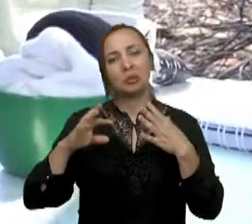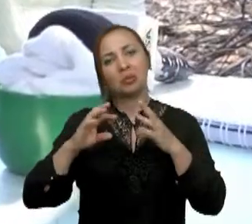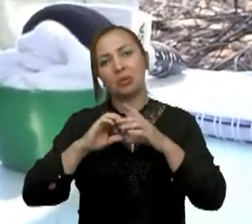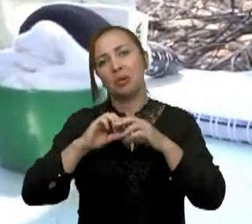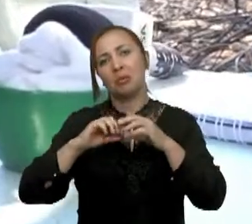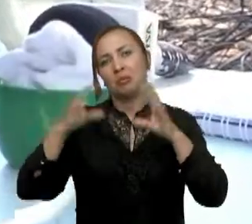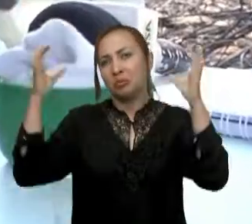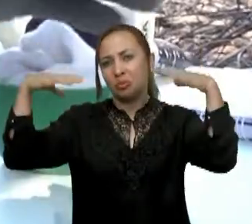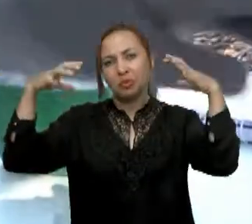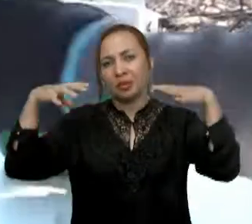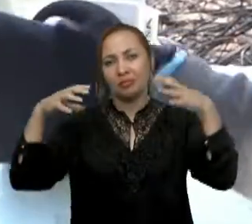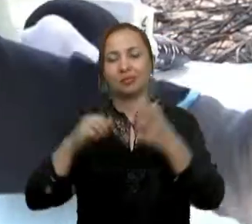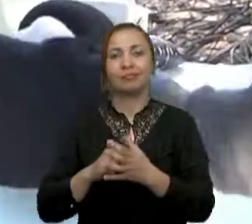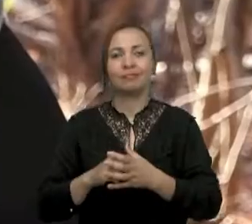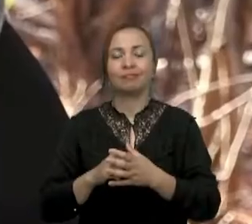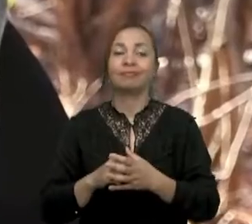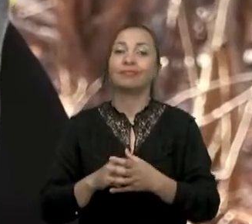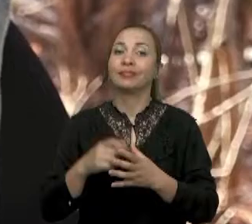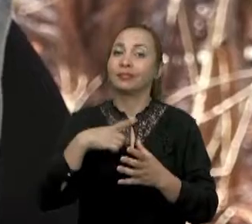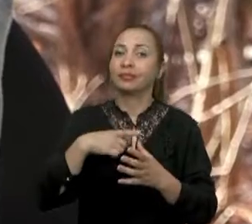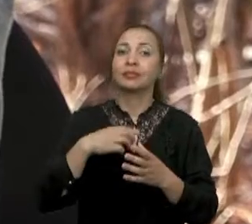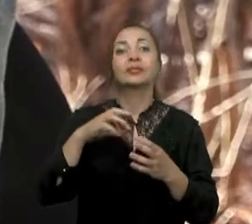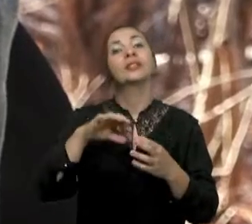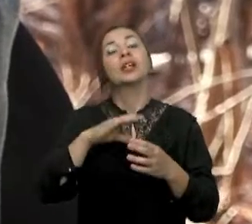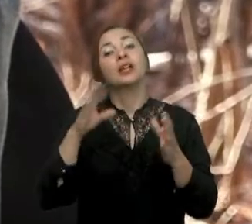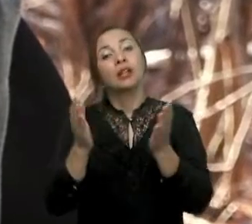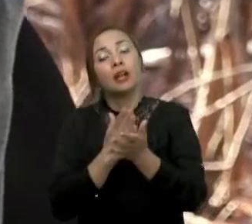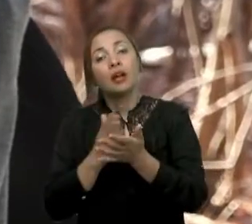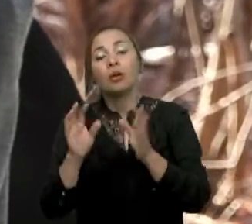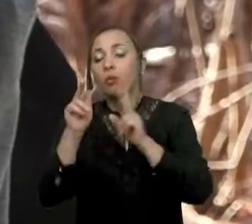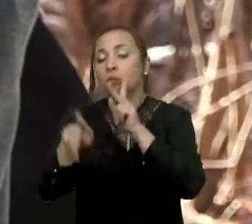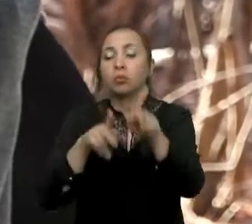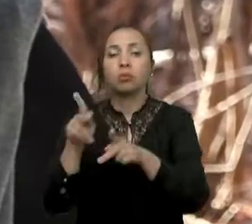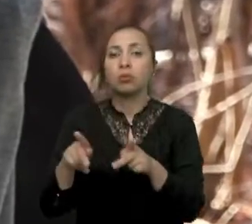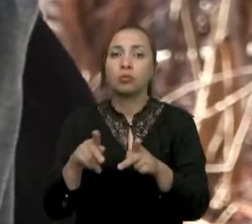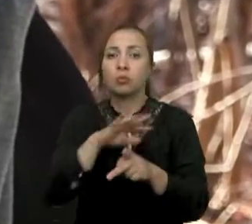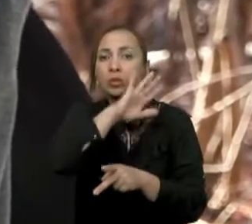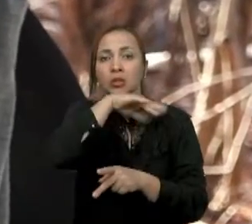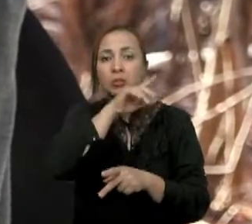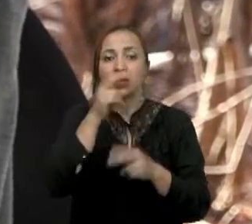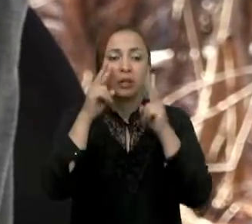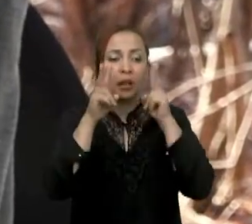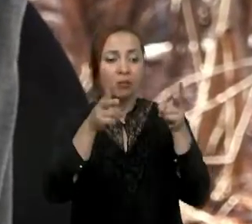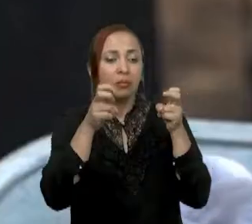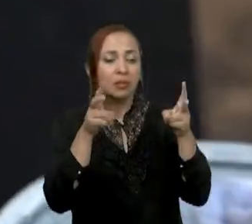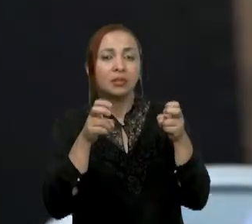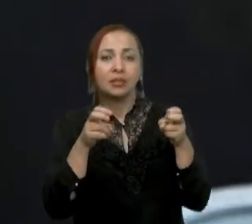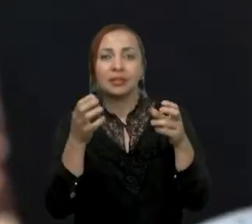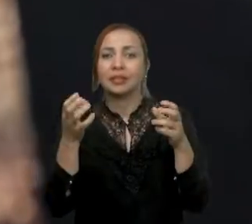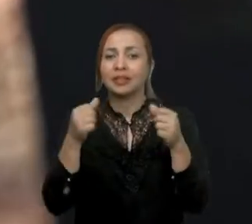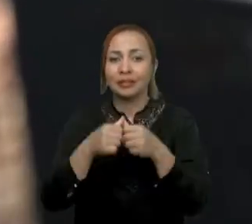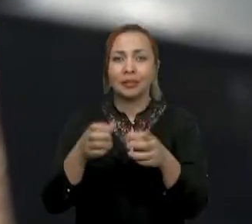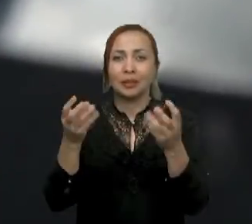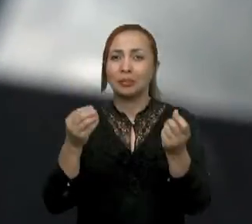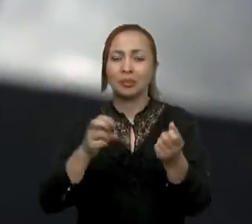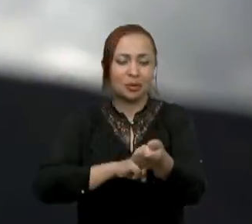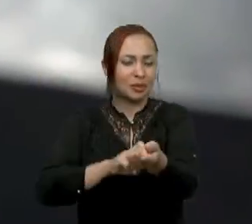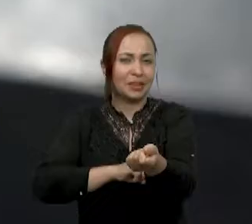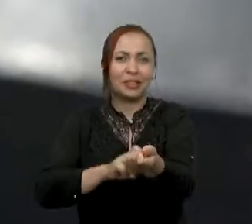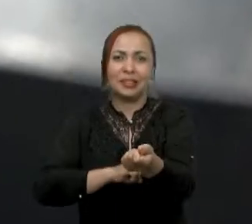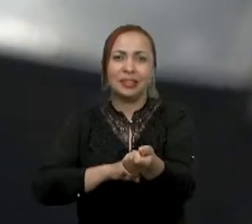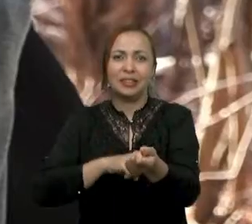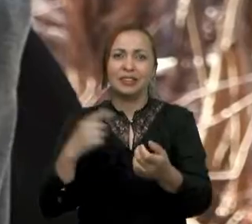maior de termorregulação e tem e tem espécies que não que a gente vê que ficam muito estressados